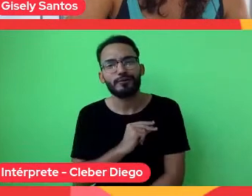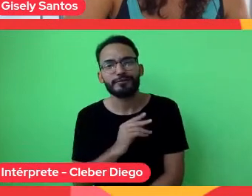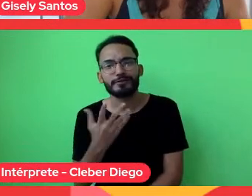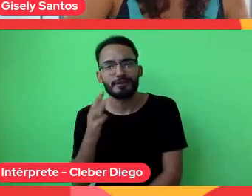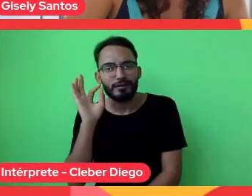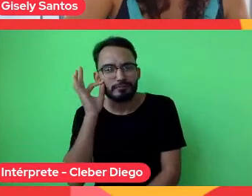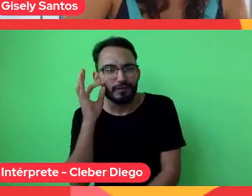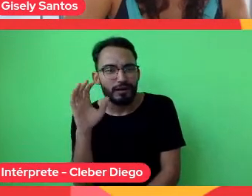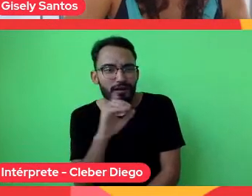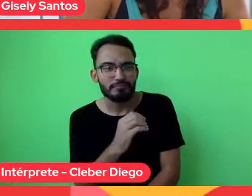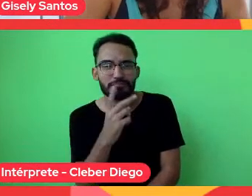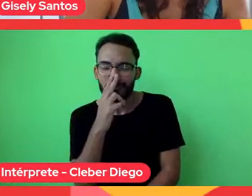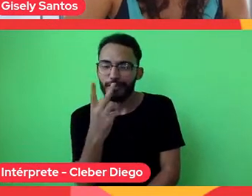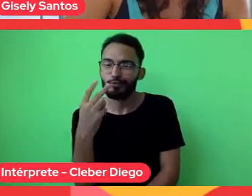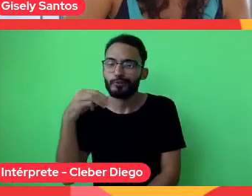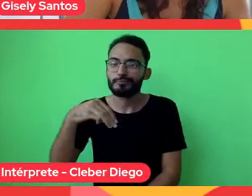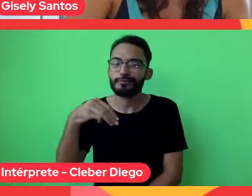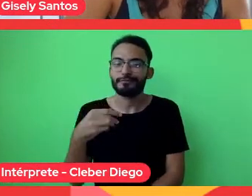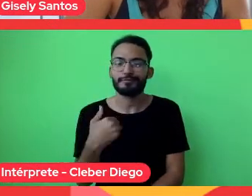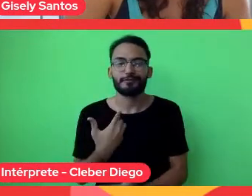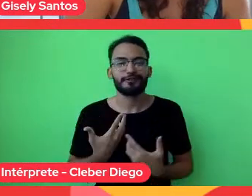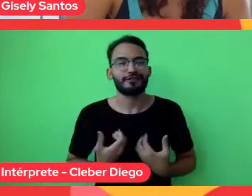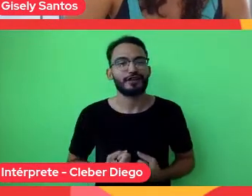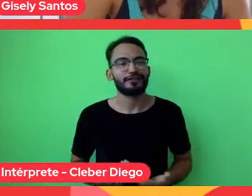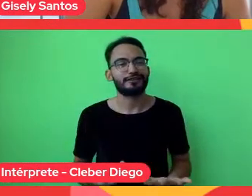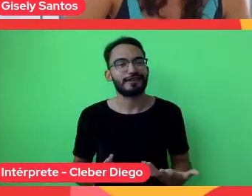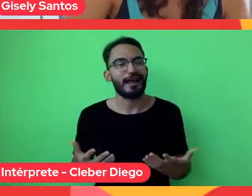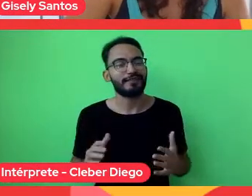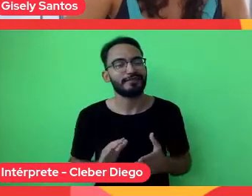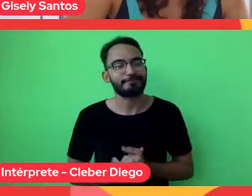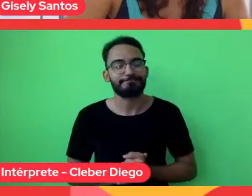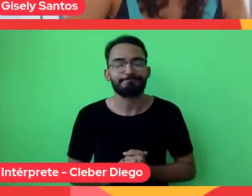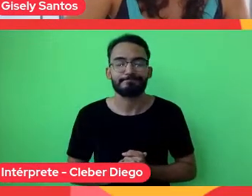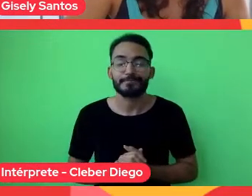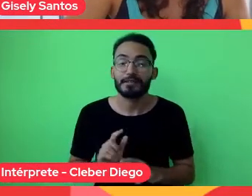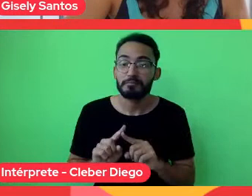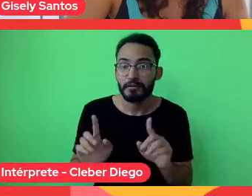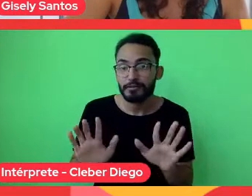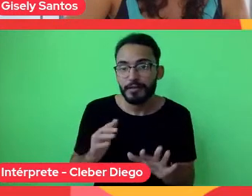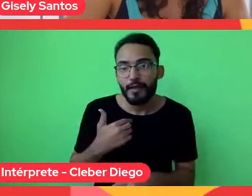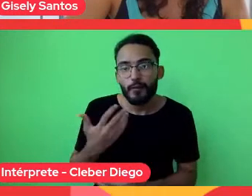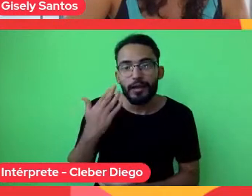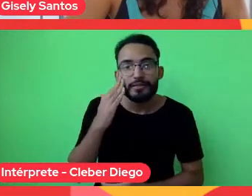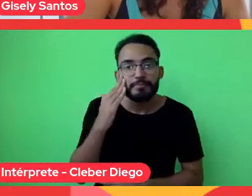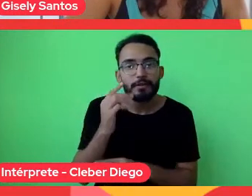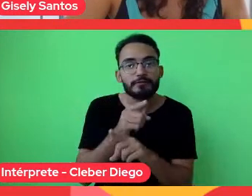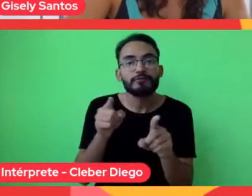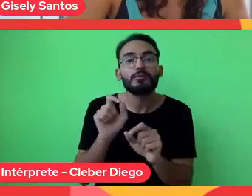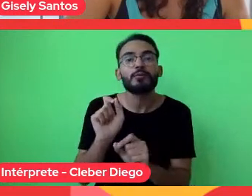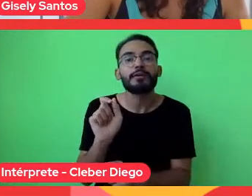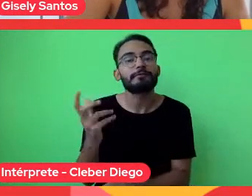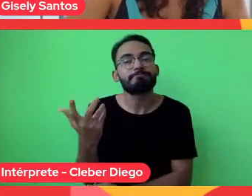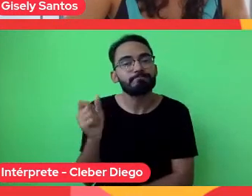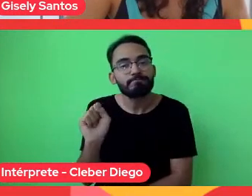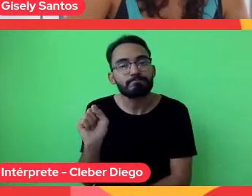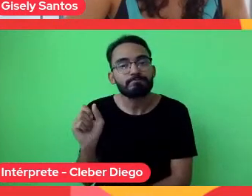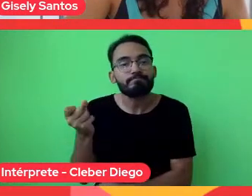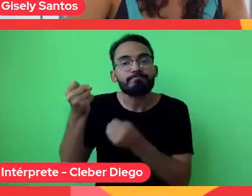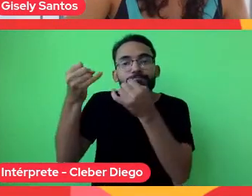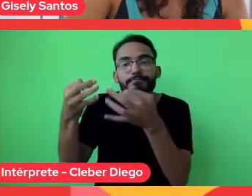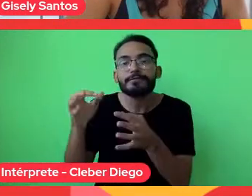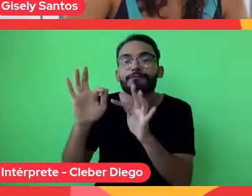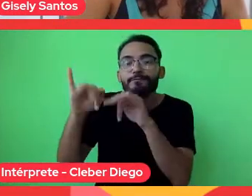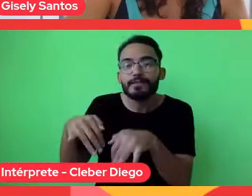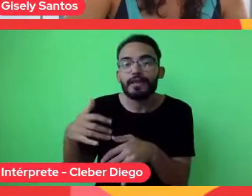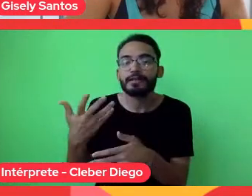aqui há 2 minutos. Estou chateada, hein? Mas eu queria saber de vocês aí, palavras finais. Querem se despedir, deixar